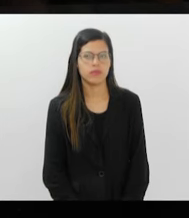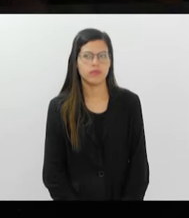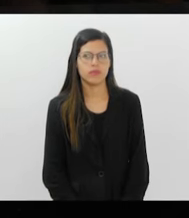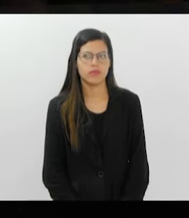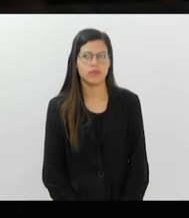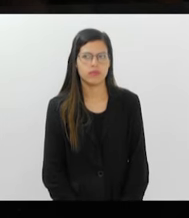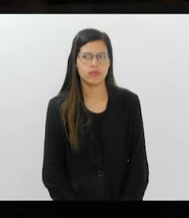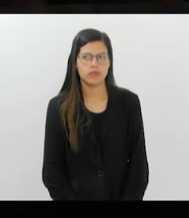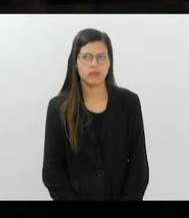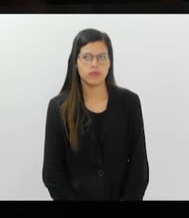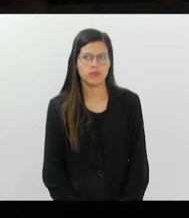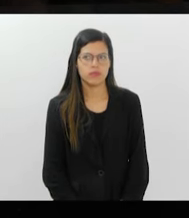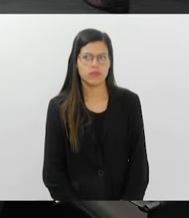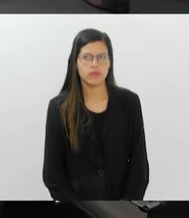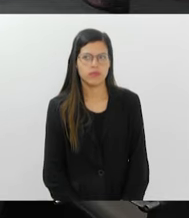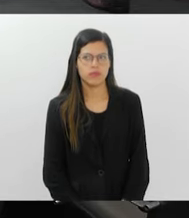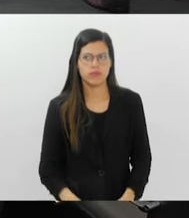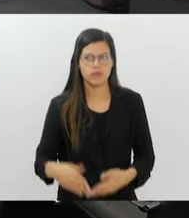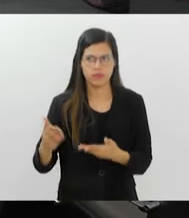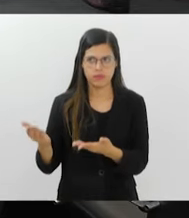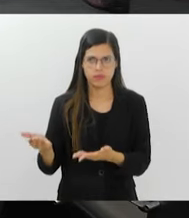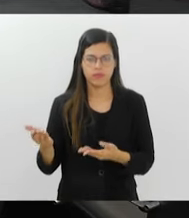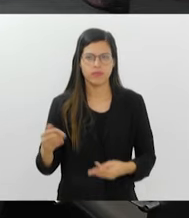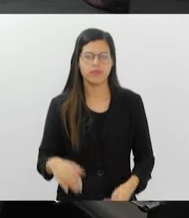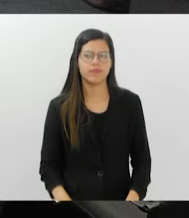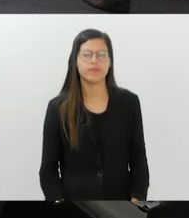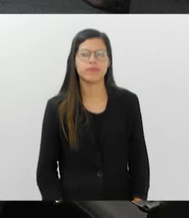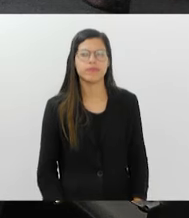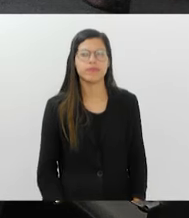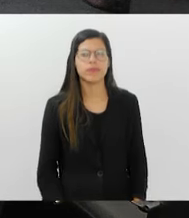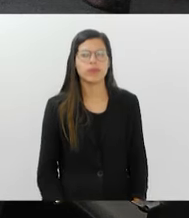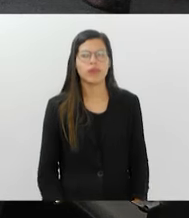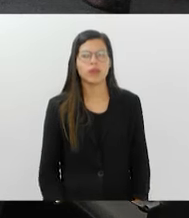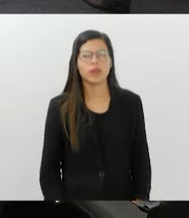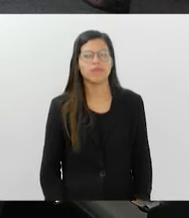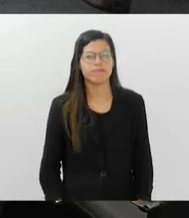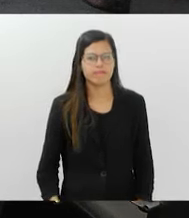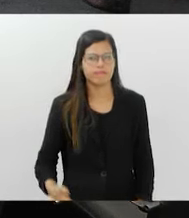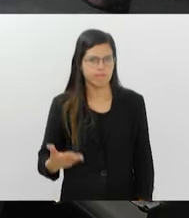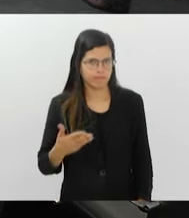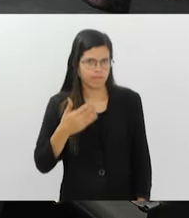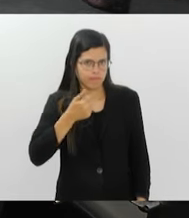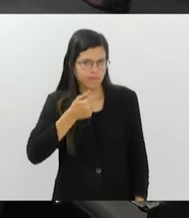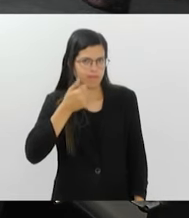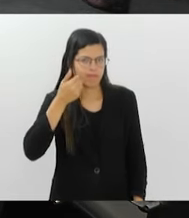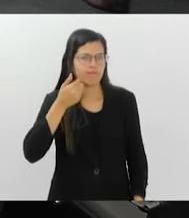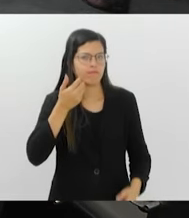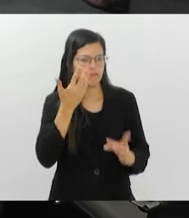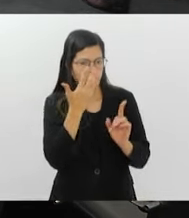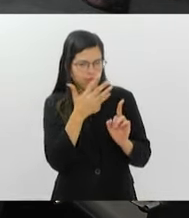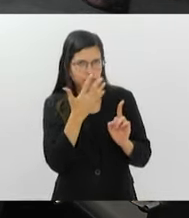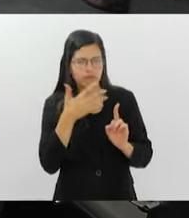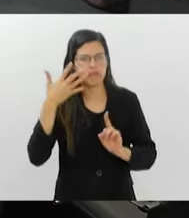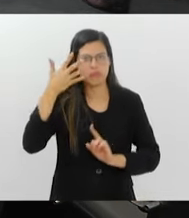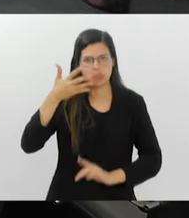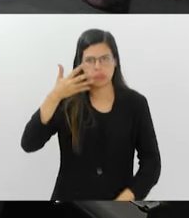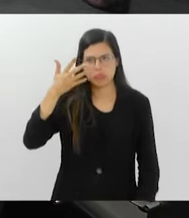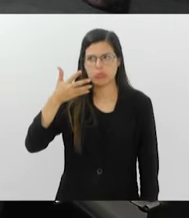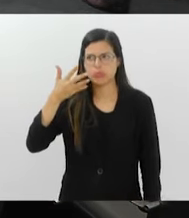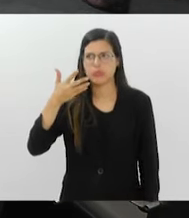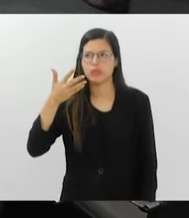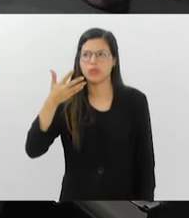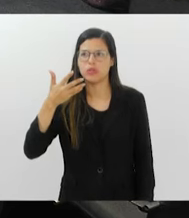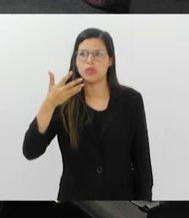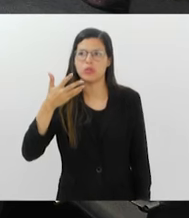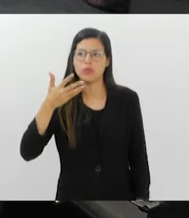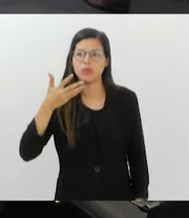concedo a parte a Vossa Excelência. Primeiro é para saudar o seu excelente discurso, né, a sua iniciativa de fazer o debate,